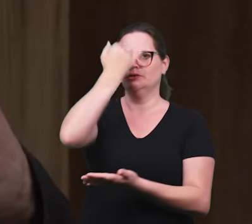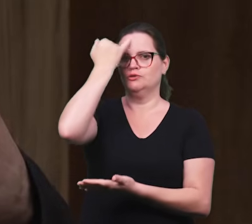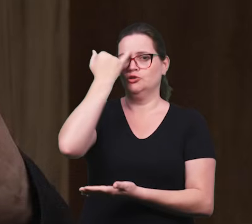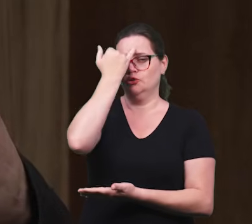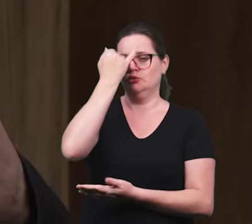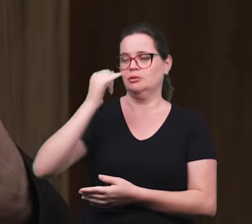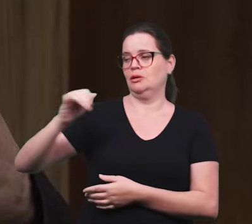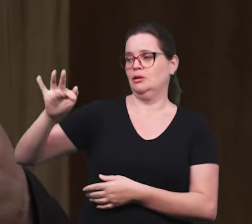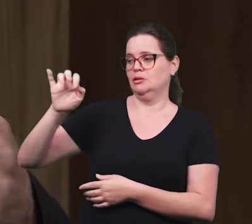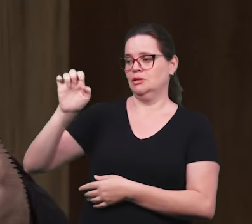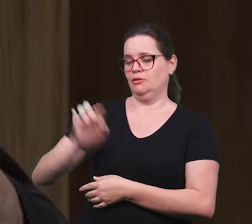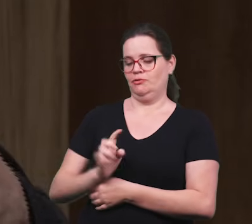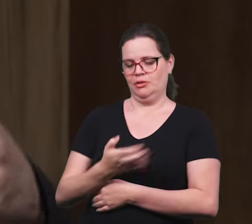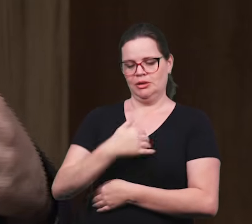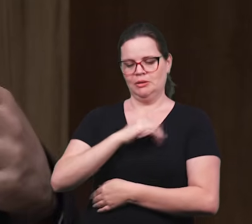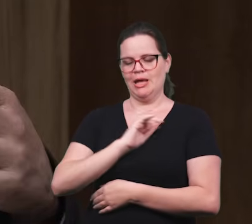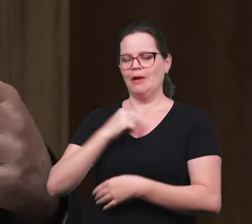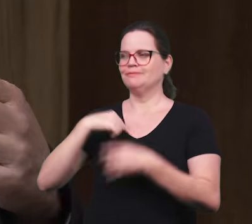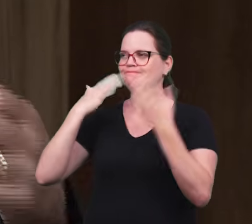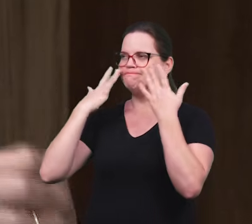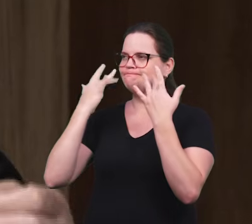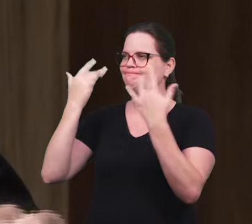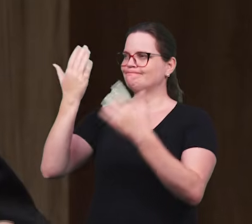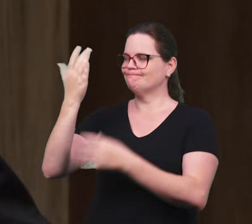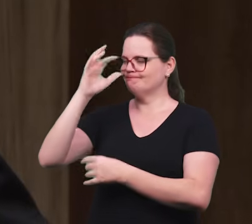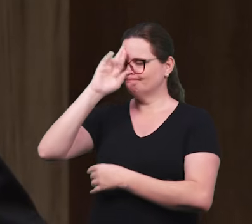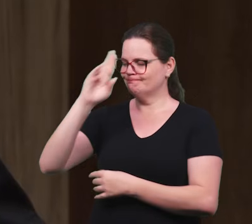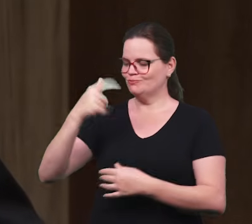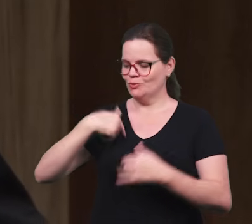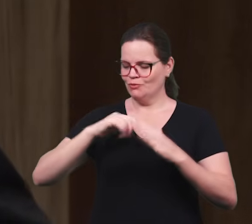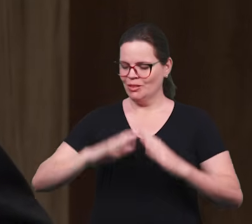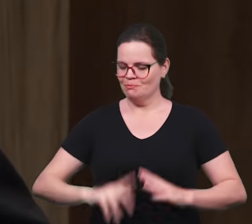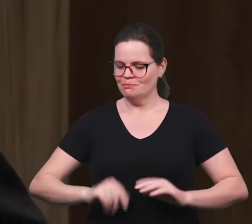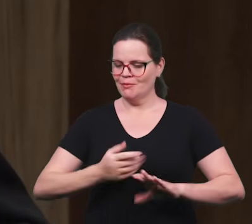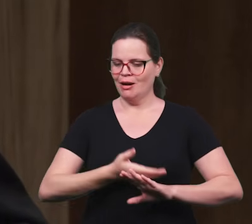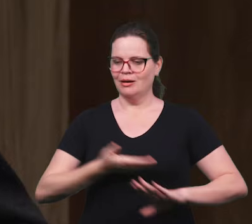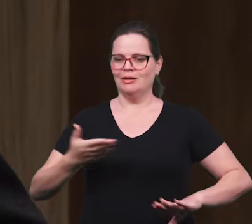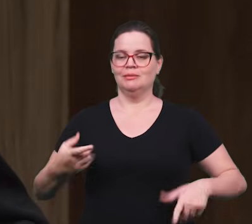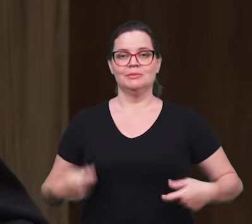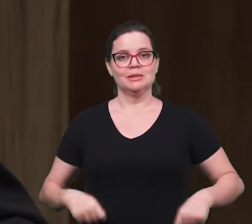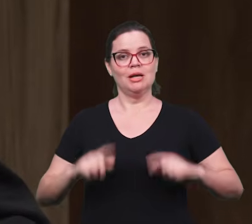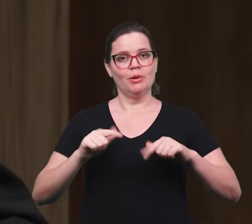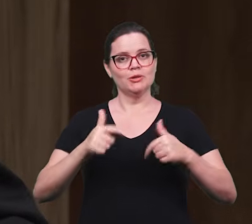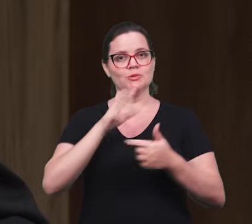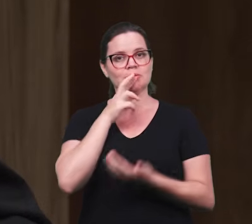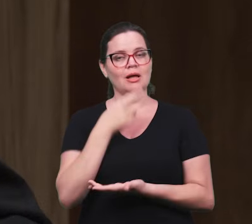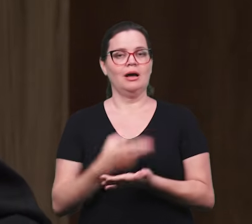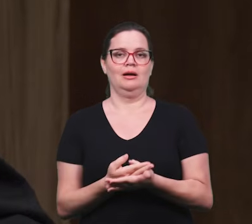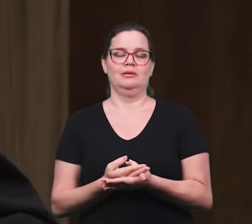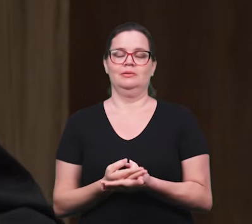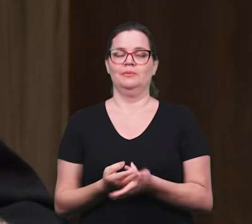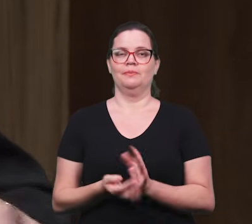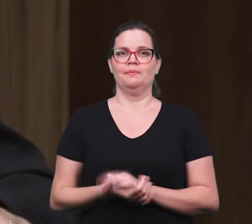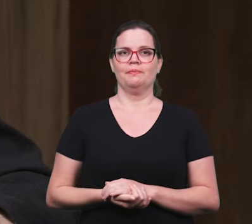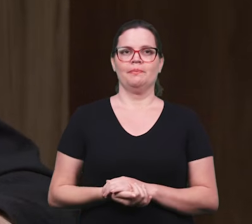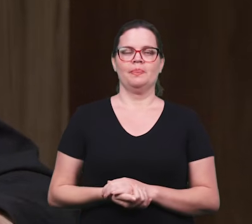em nós temor, ela gera em nós santificação. Então as pessoas muitas vezes,